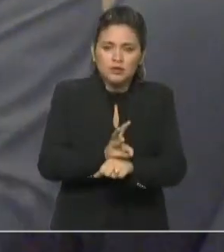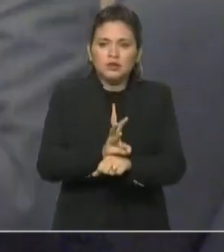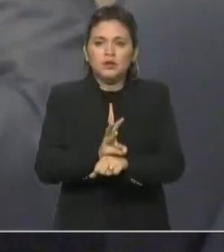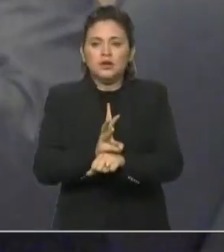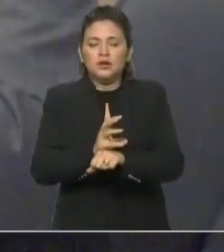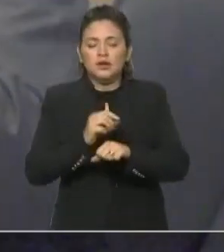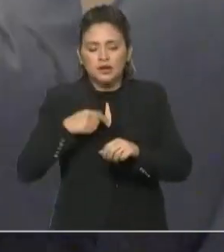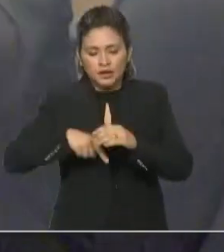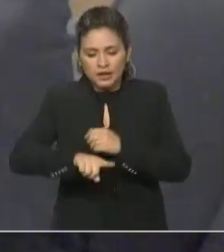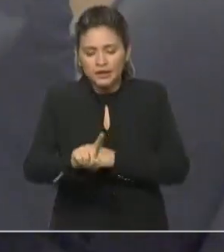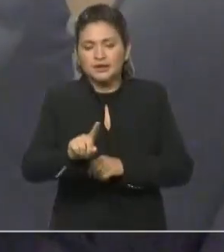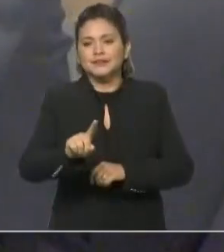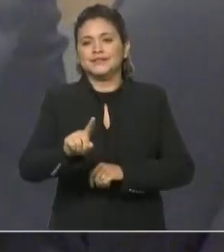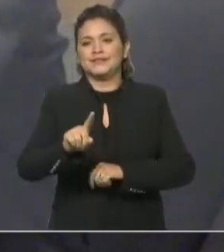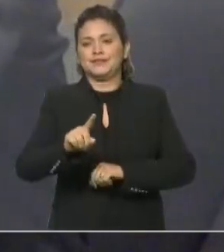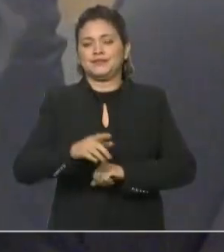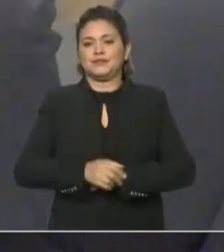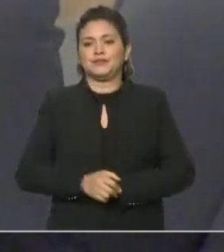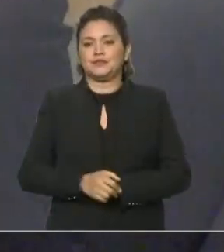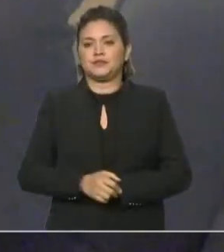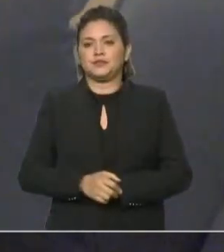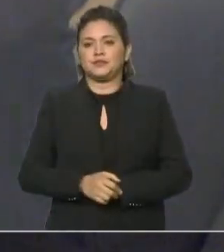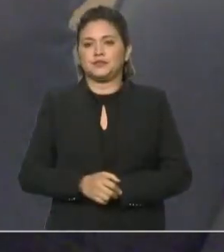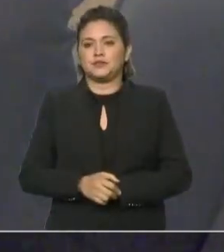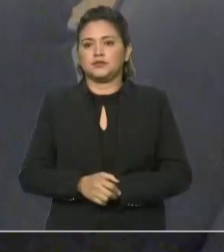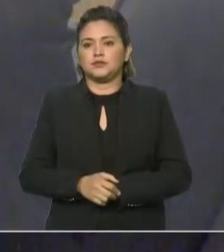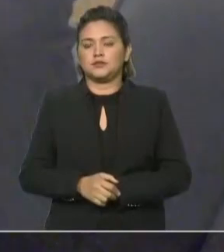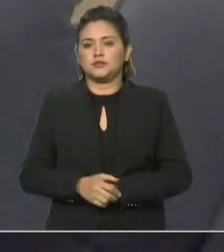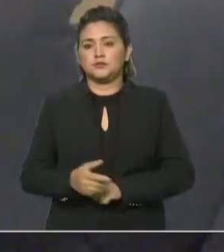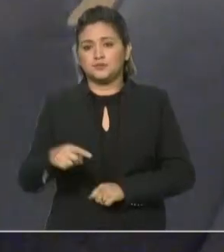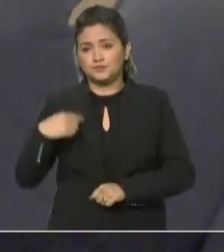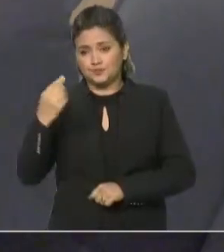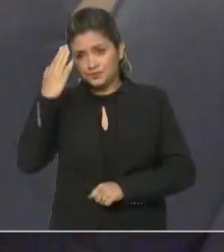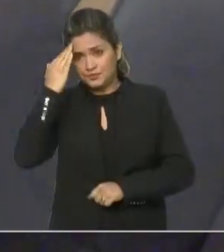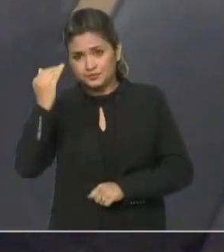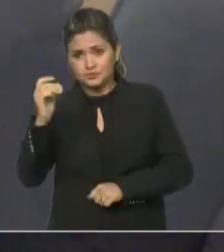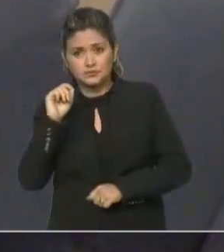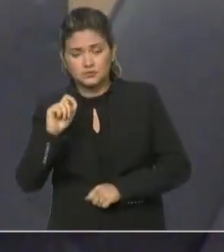informações. Nós sabemos que o relevo é diferente, o relevo de Minas